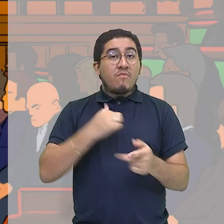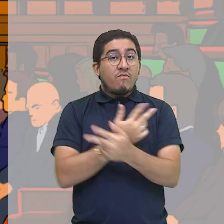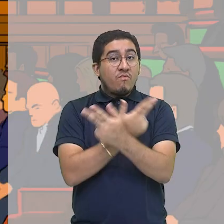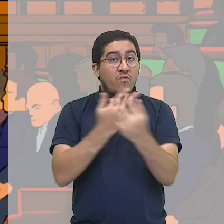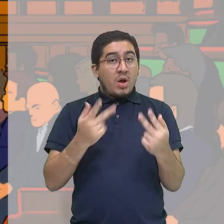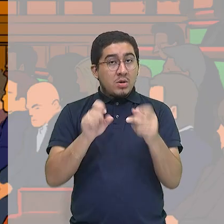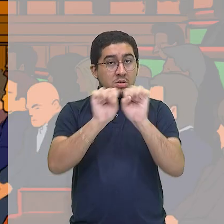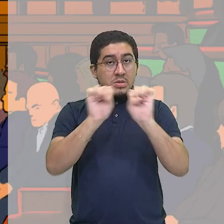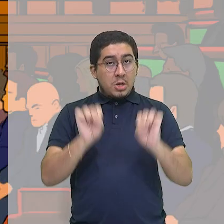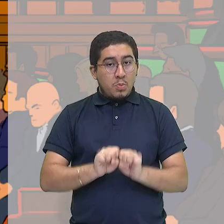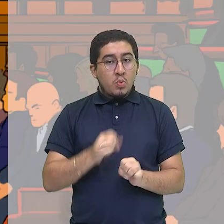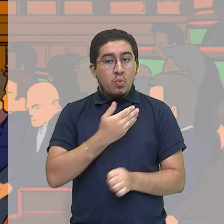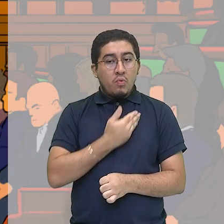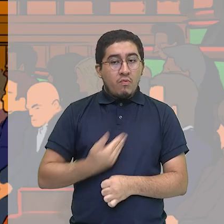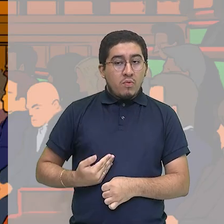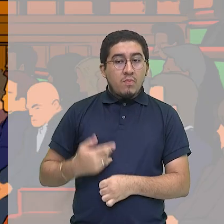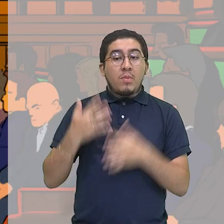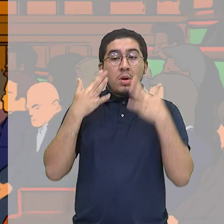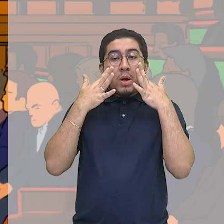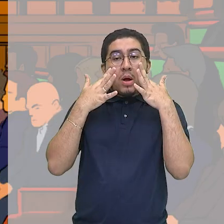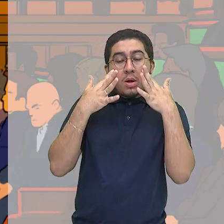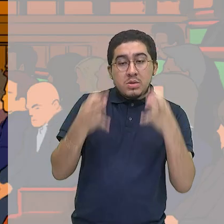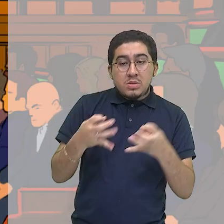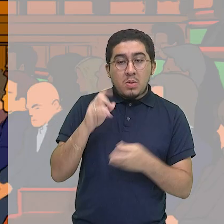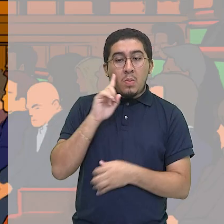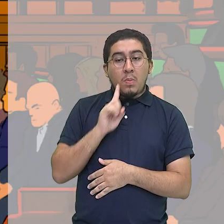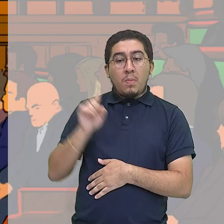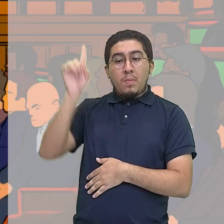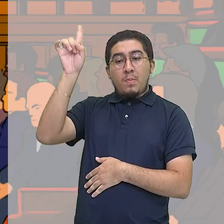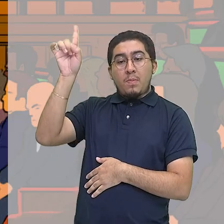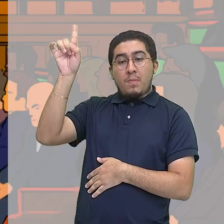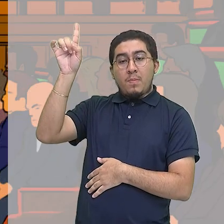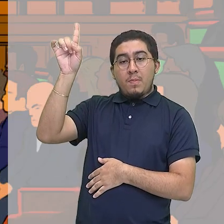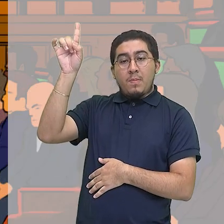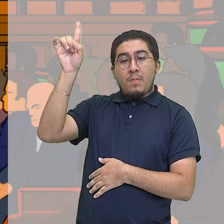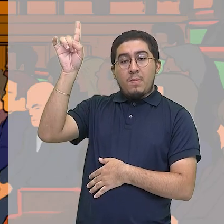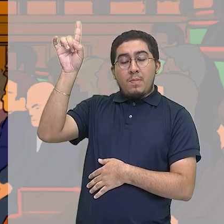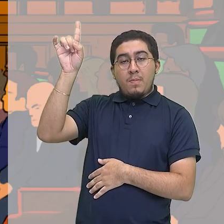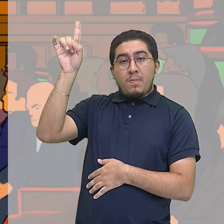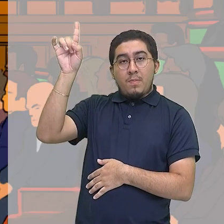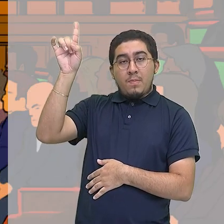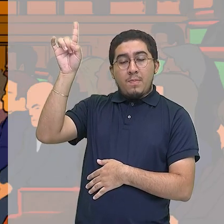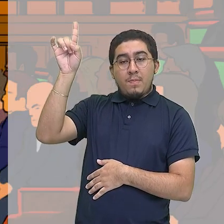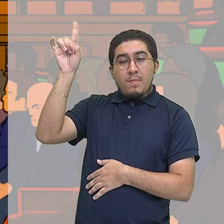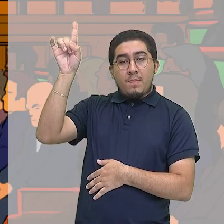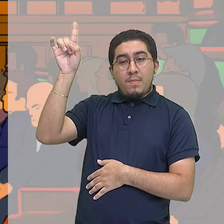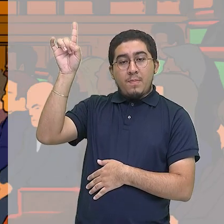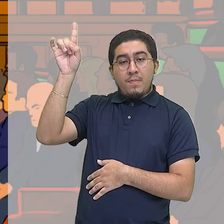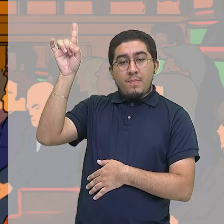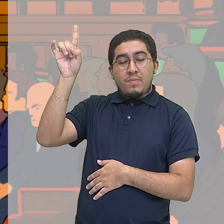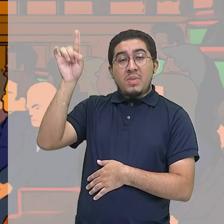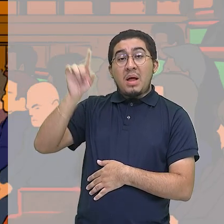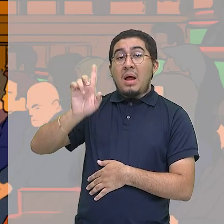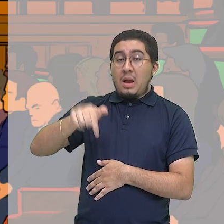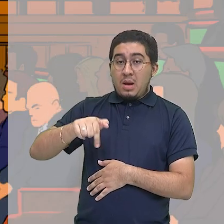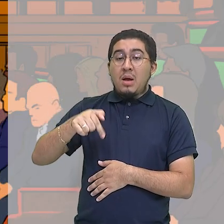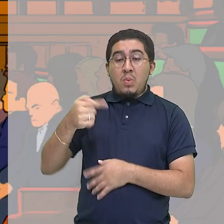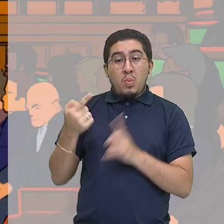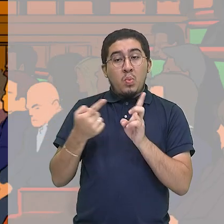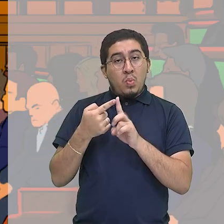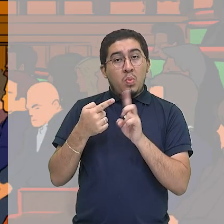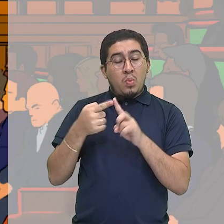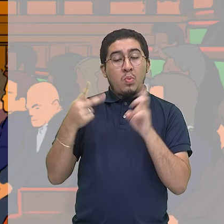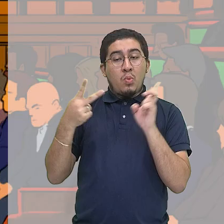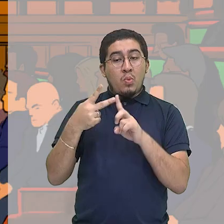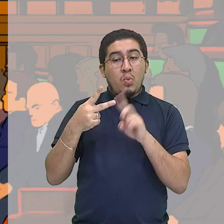diferentes sistemas de governo. Observem aqui comigo quais são os sistemas. Parlamentarismo é um deles,